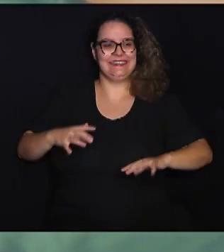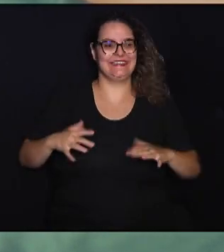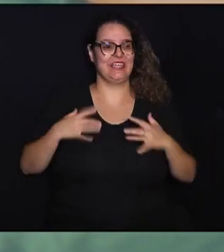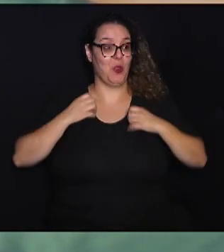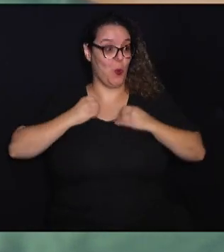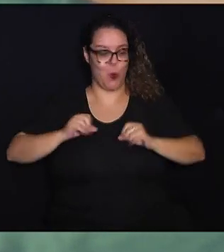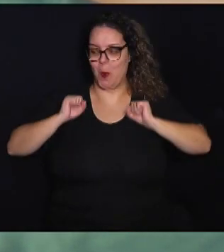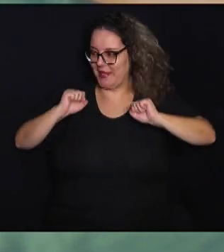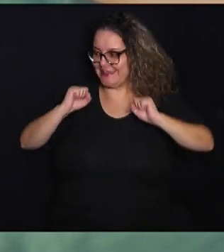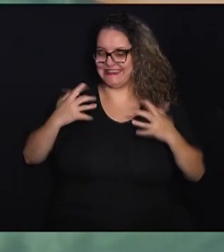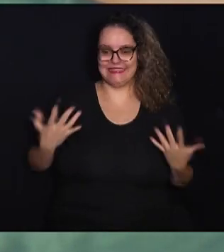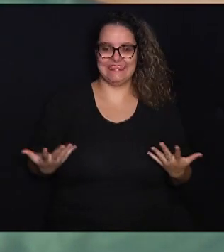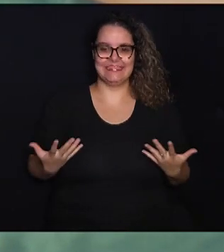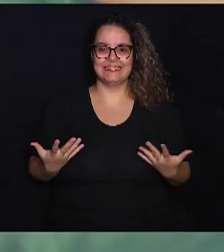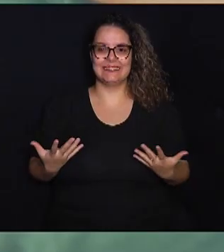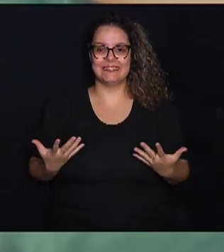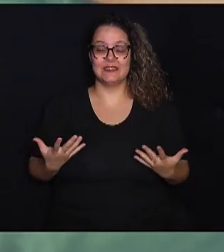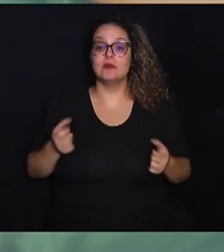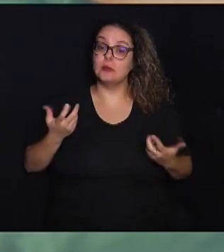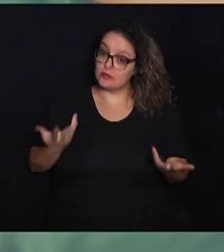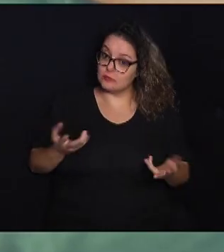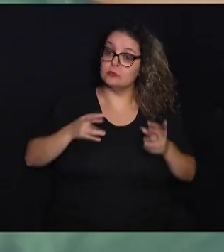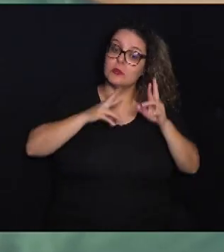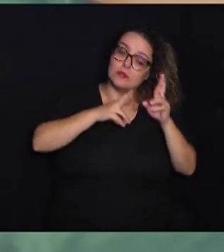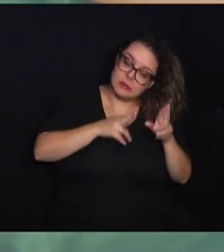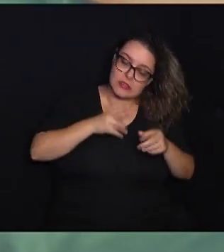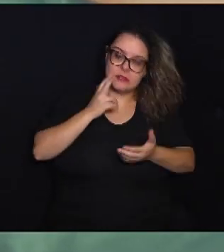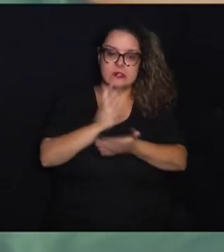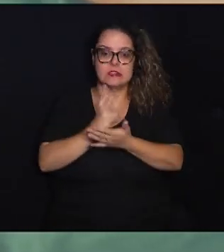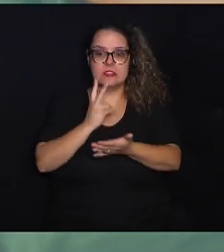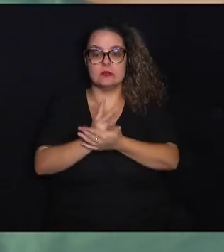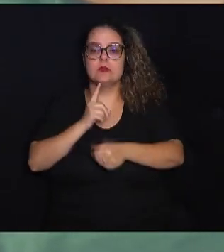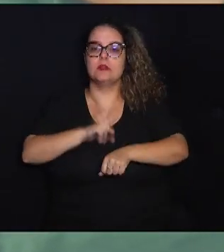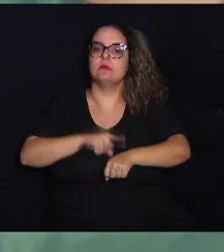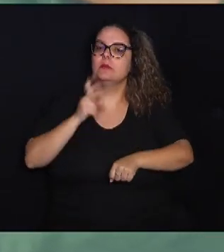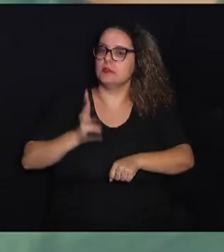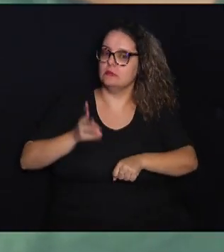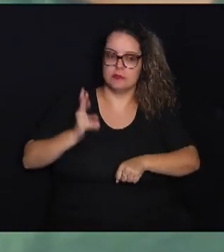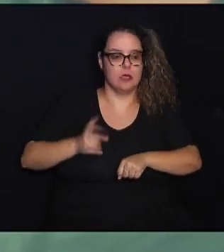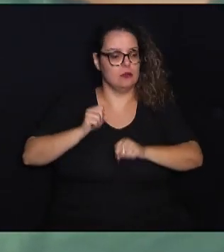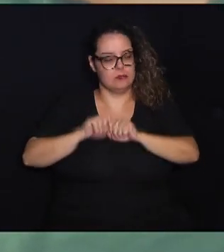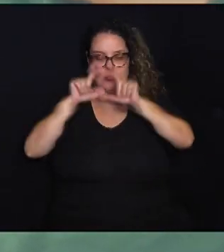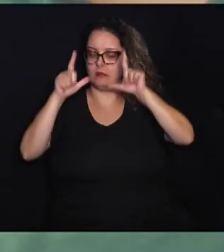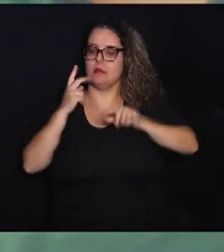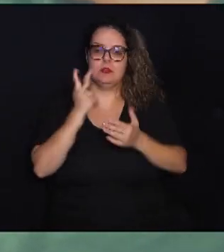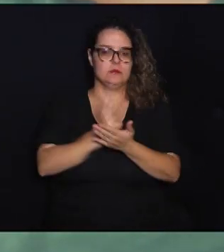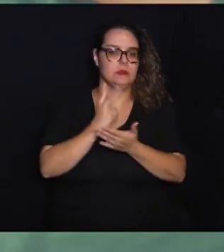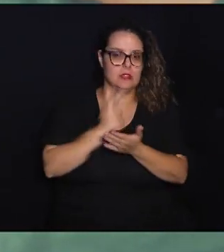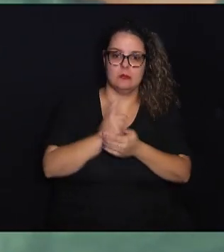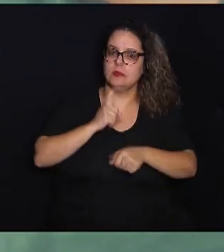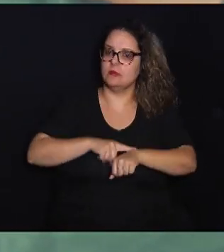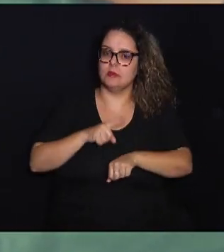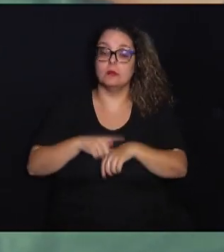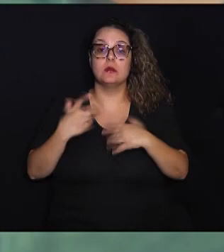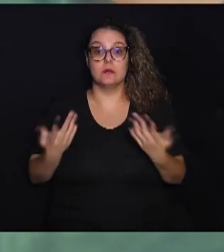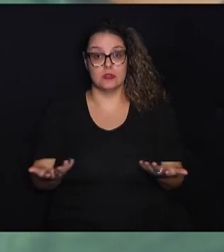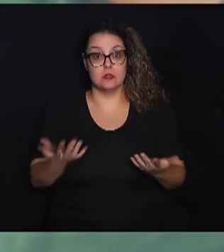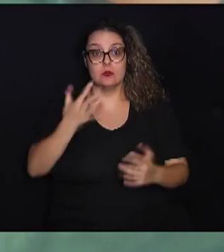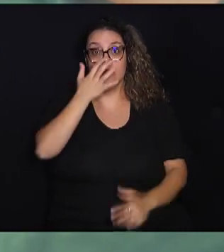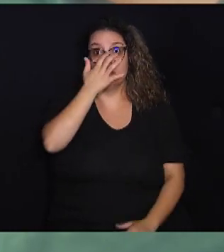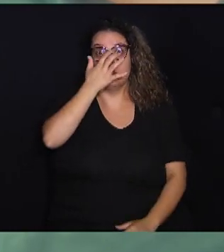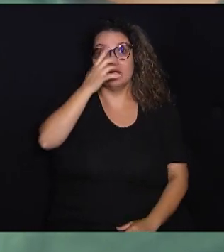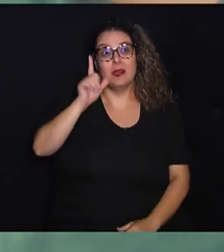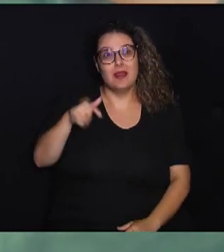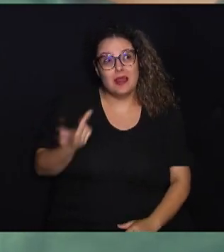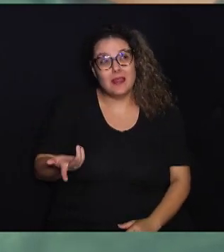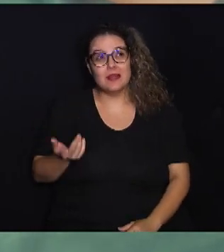ou ter um horário de sono regular, conseguir dormir todo dia no mesmo horário, acordar no mesmo horário, né? Então, essa é uma concepção um